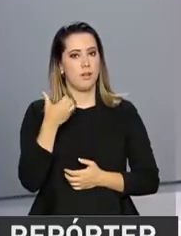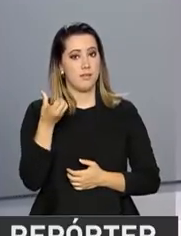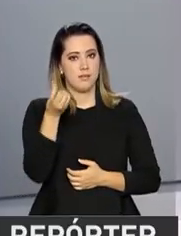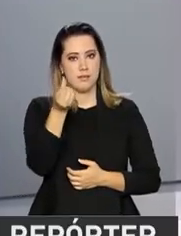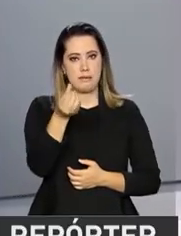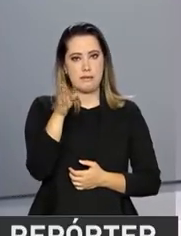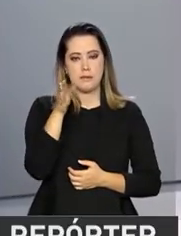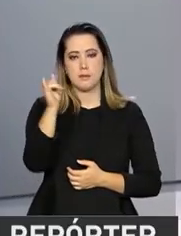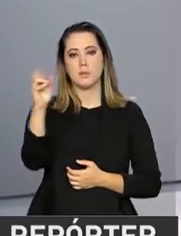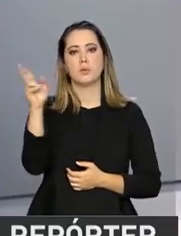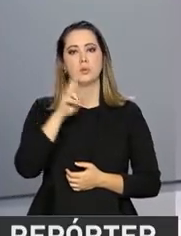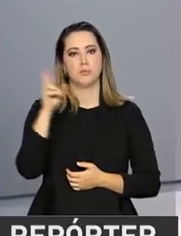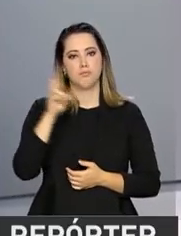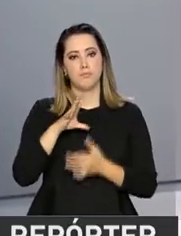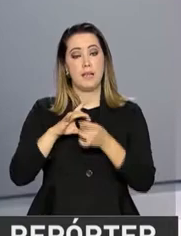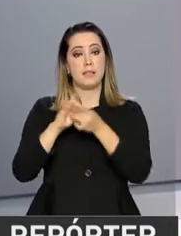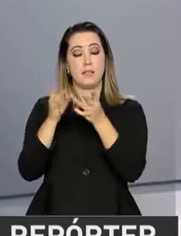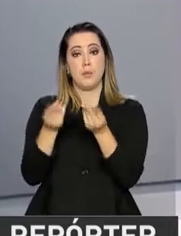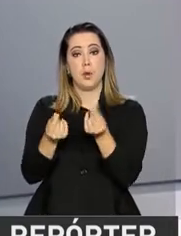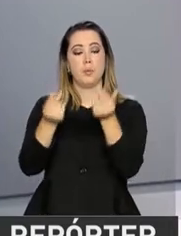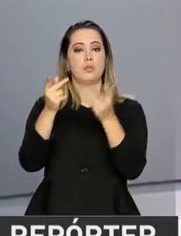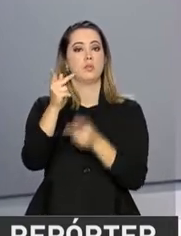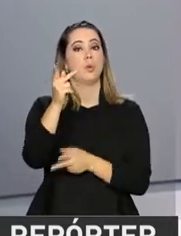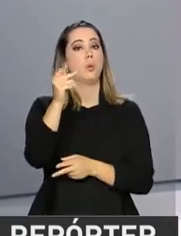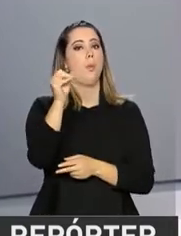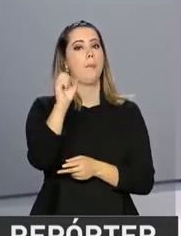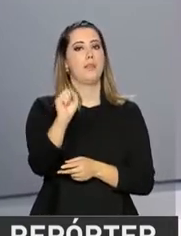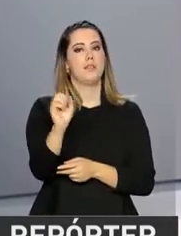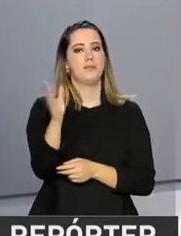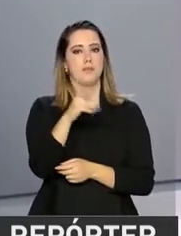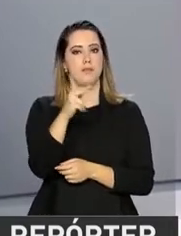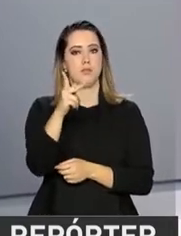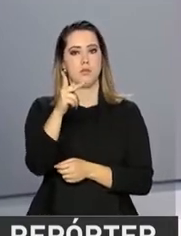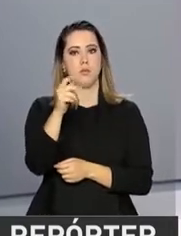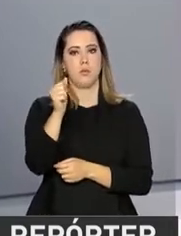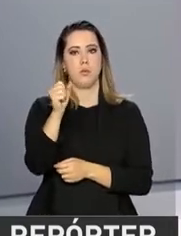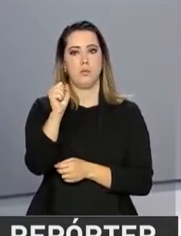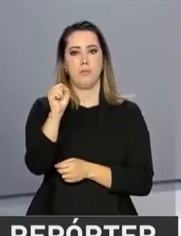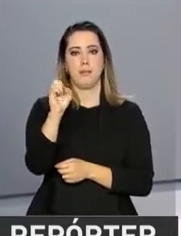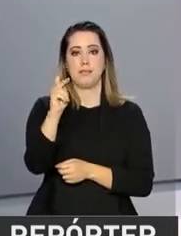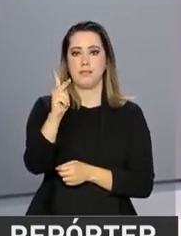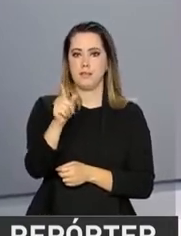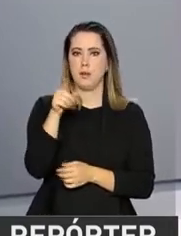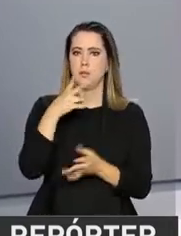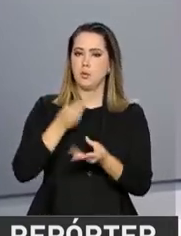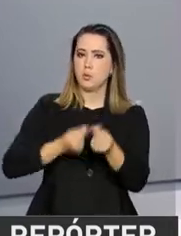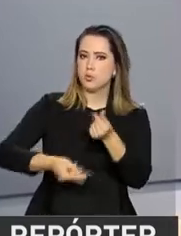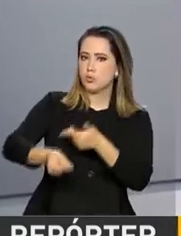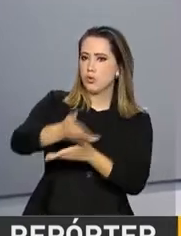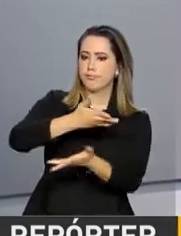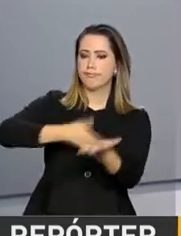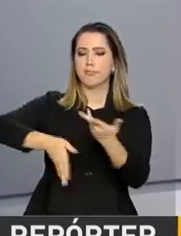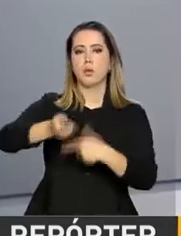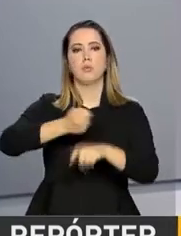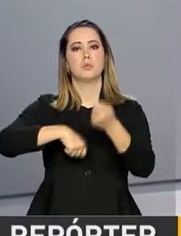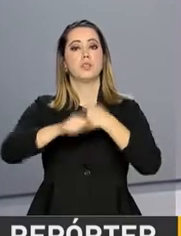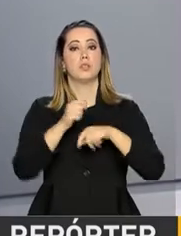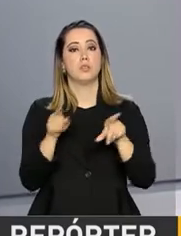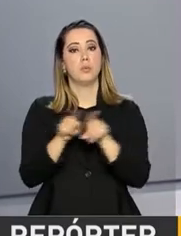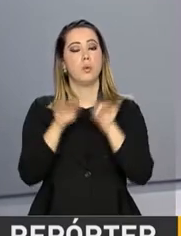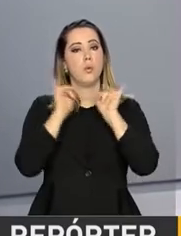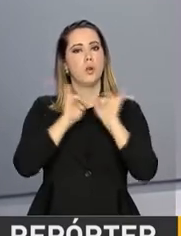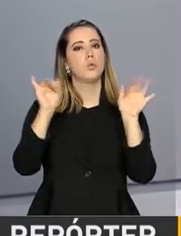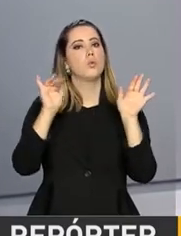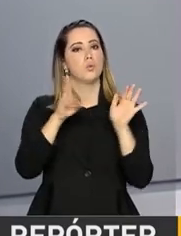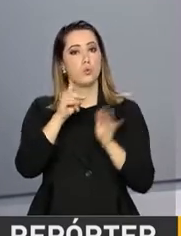de reais vão ser liberados pelo pis pasep o dinheiro deve movimentar a economia o anúncio do calendário de saques foi feito pelo